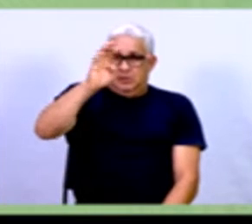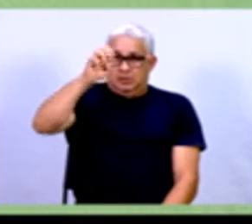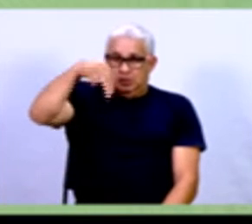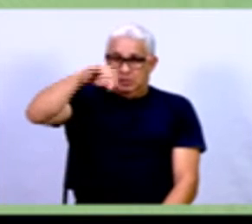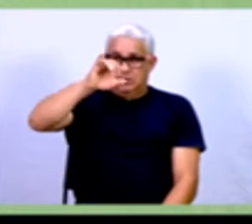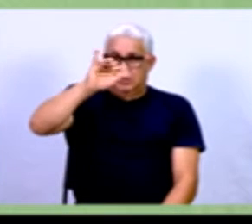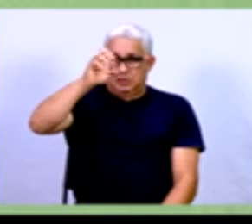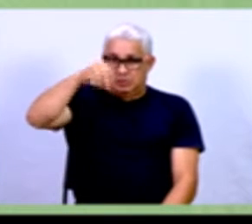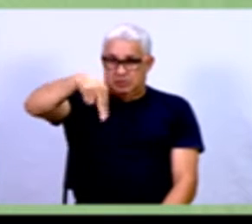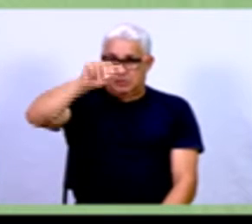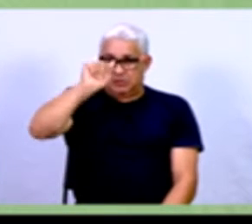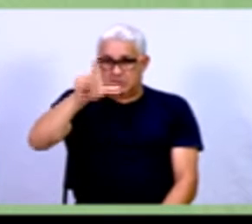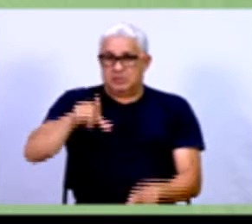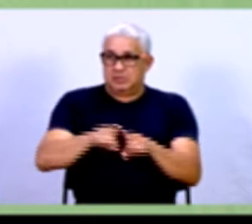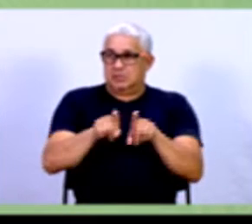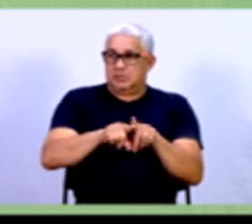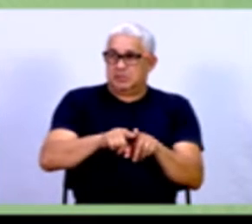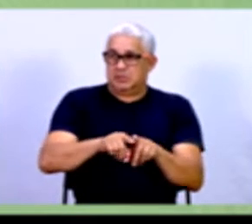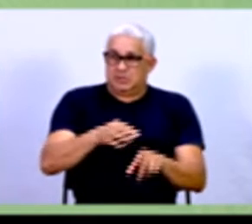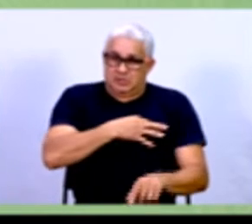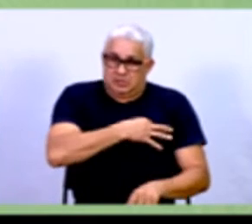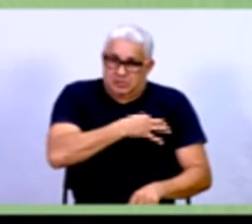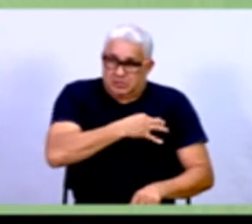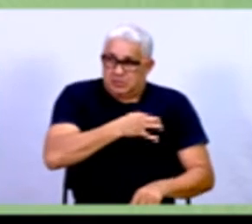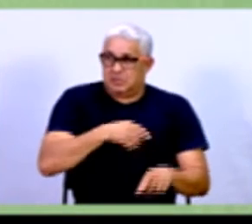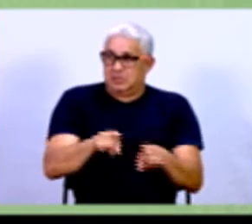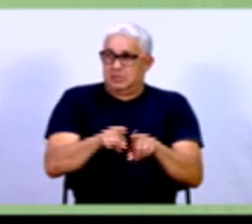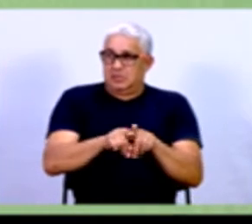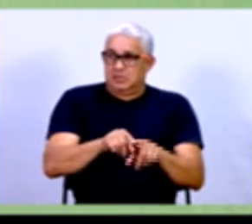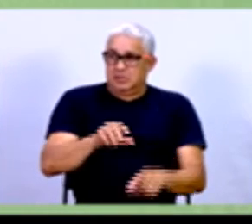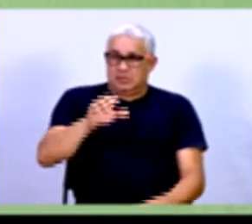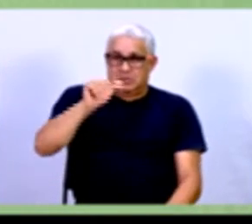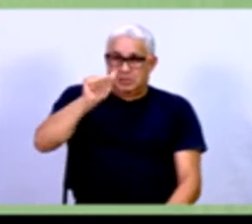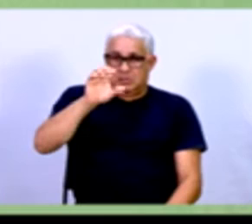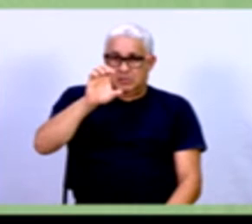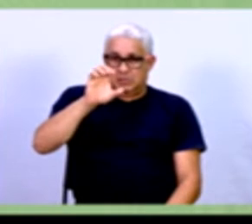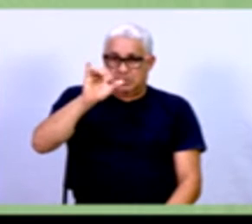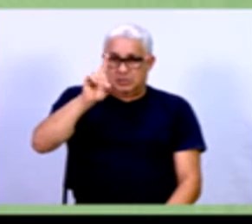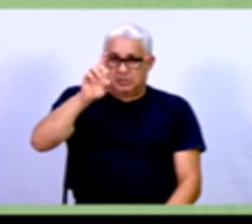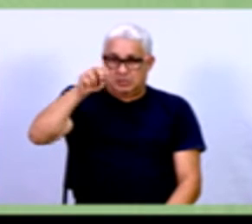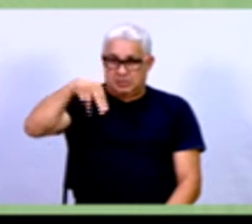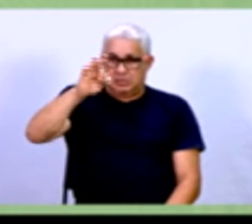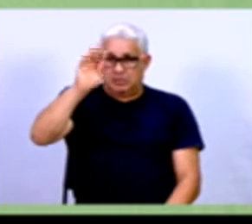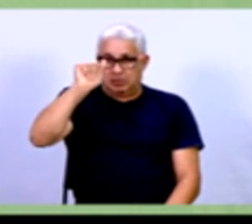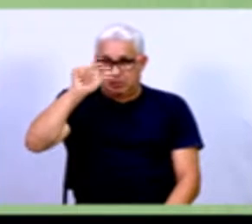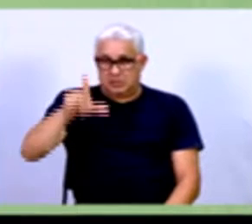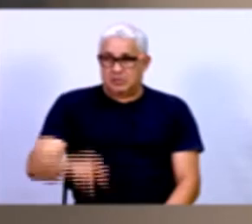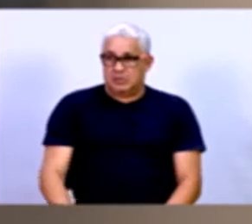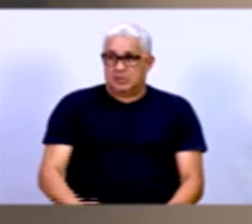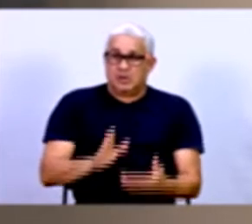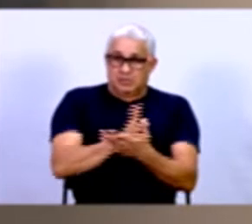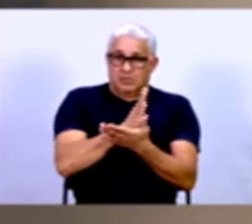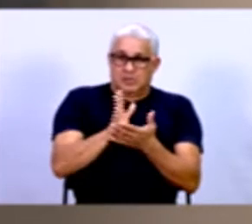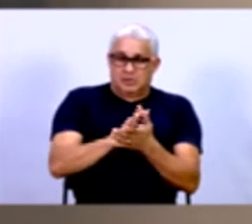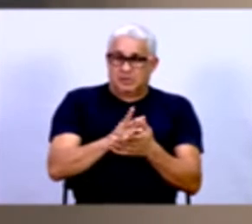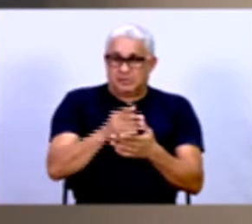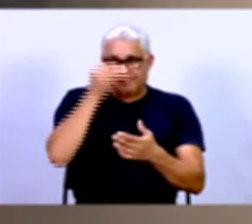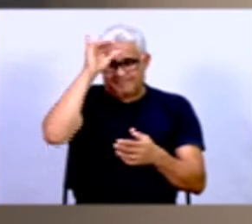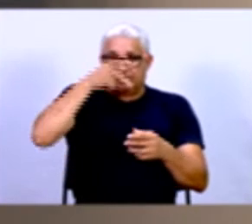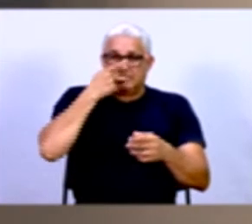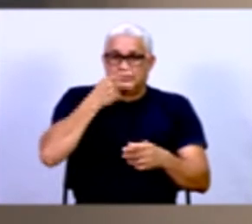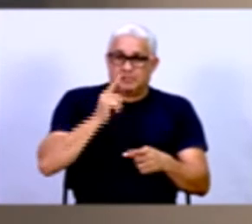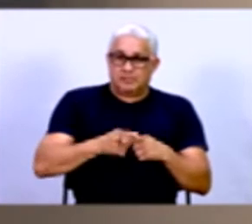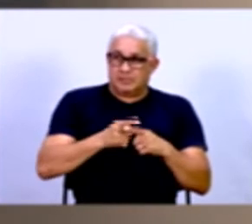e acidental. Essas não probabilísticas, a gente nem vai falar muito sobre elas, porque elas se baseiam, assim, muito